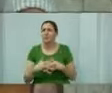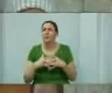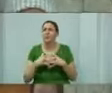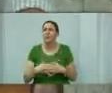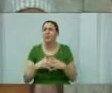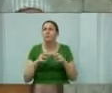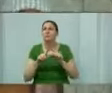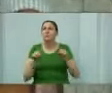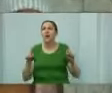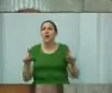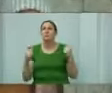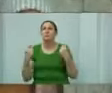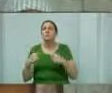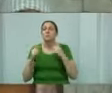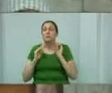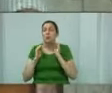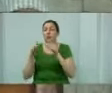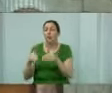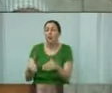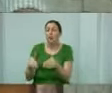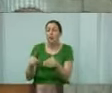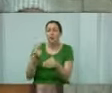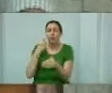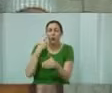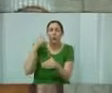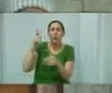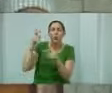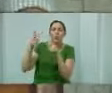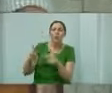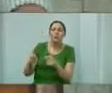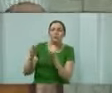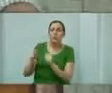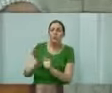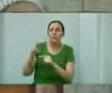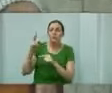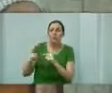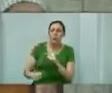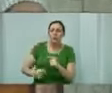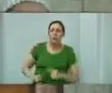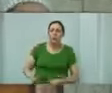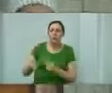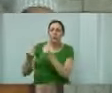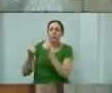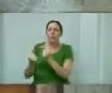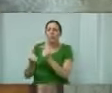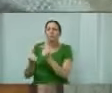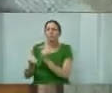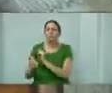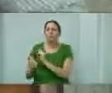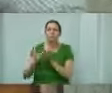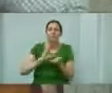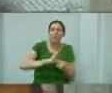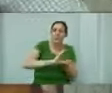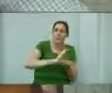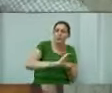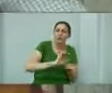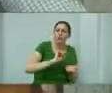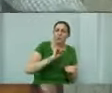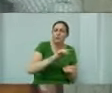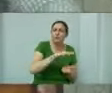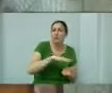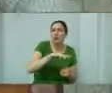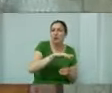que olhar aonde você pode cortar custos e onde pode melhorar investimento. Isso é sempre que é feito assim. E nós temos feito